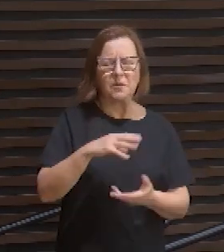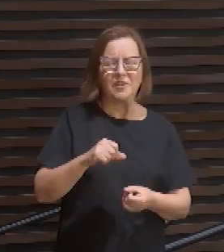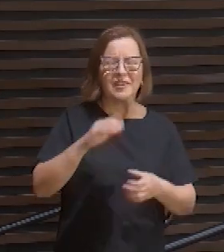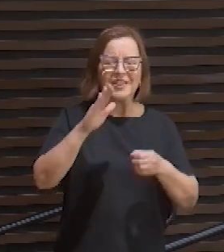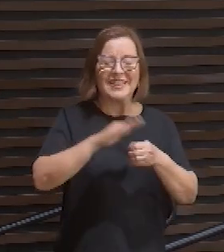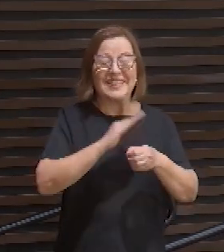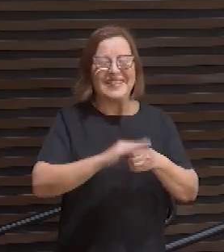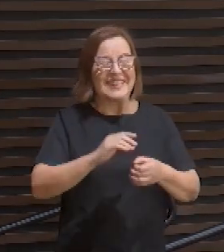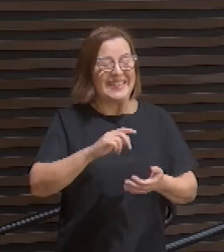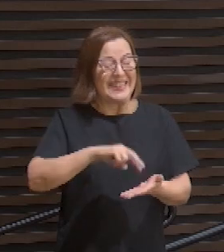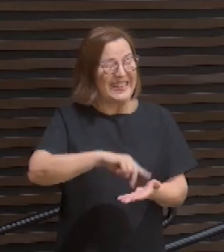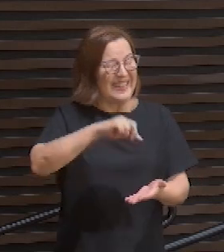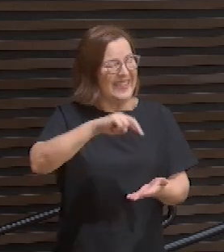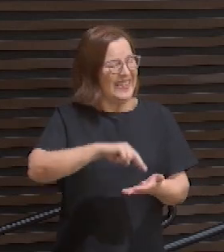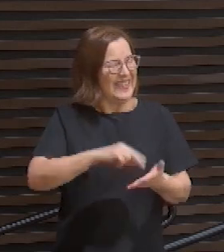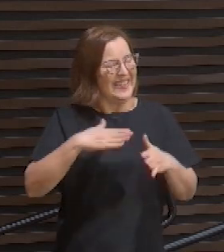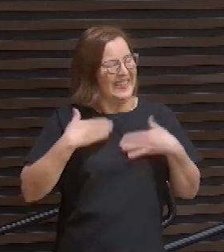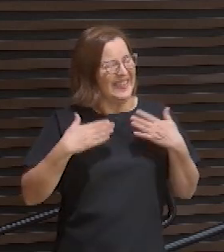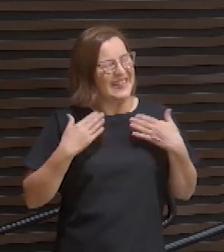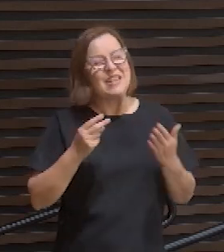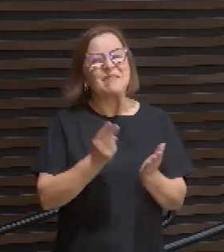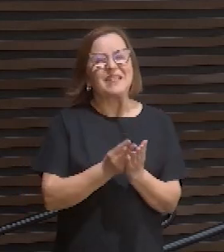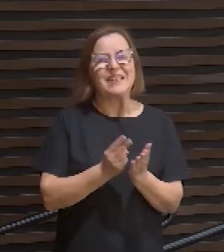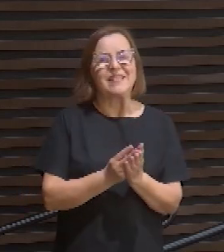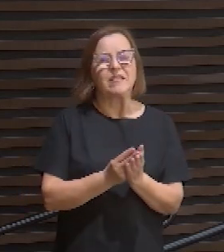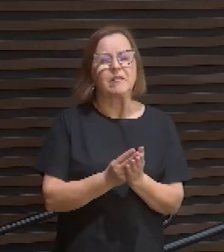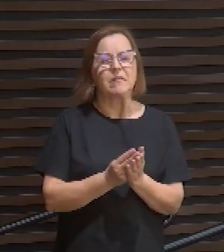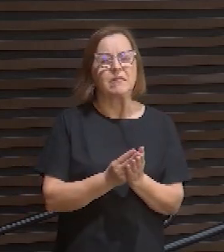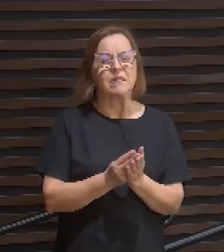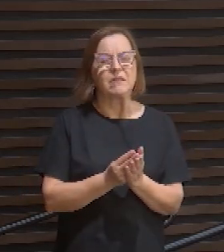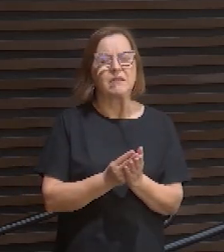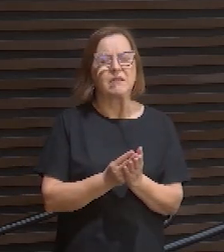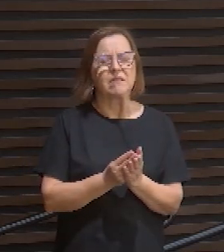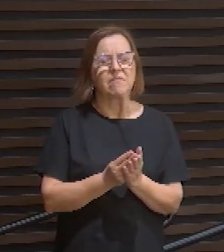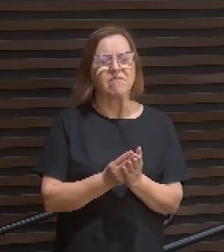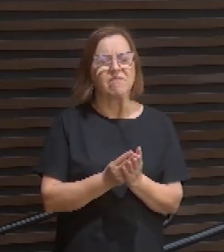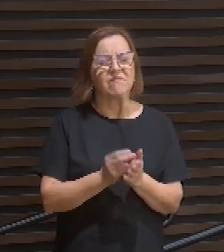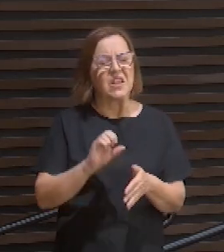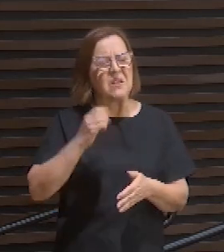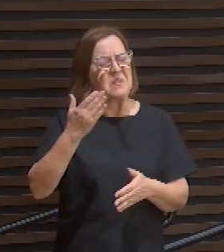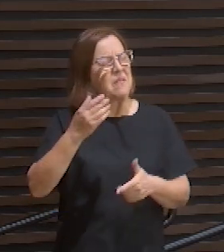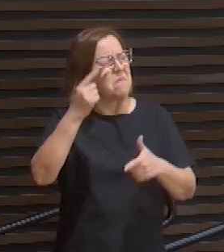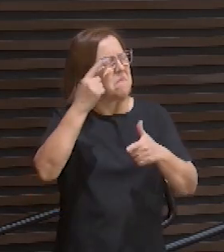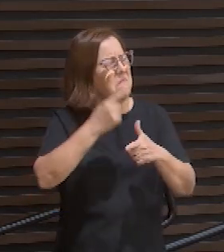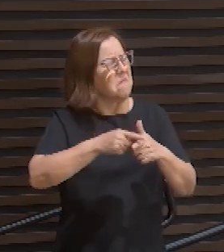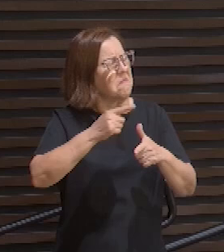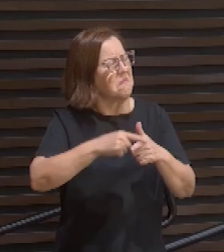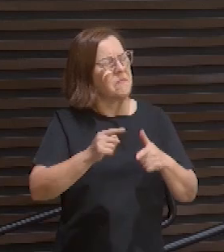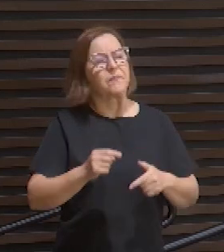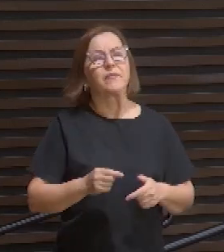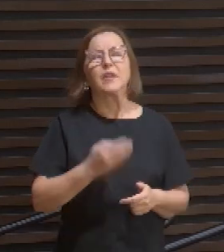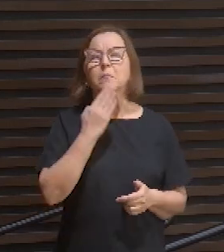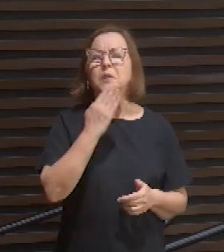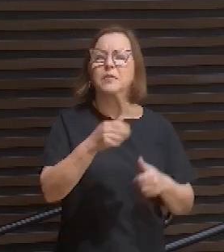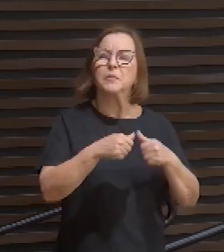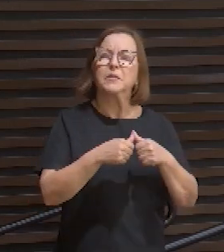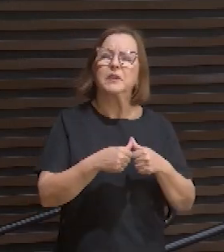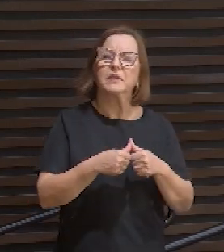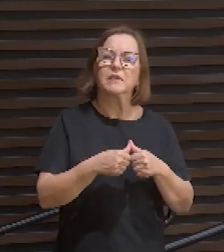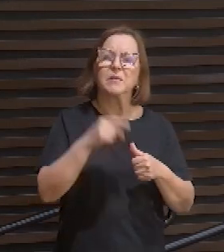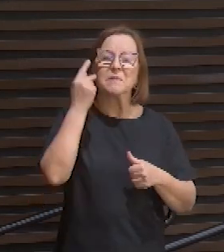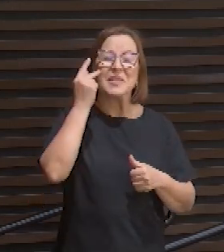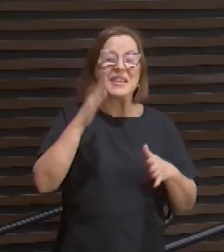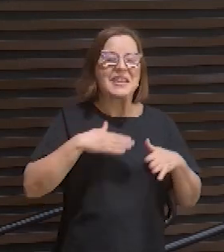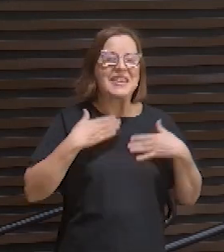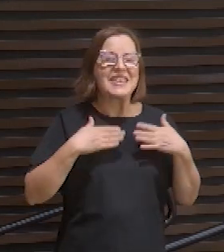de júbilo e de alegria, mesmo diante de tantas adversidades que nós temos aqui. Pedimos isso, Senhor, para que a